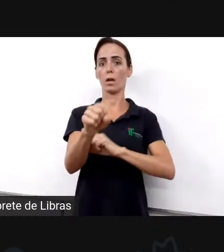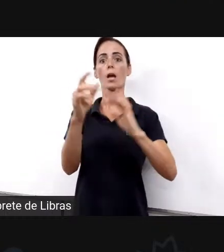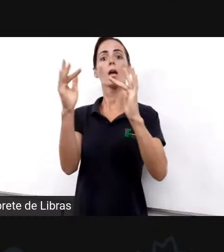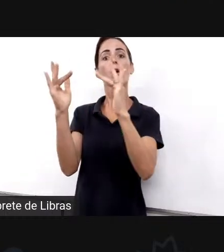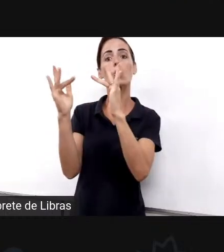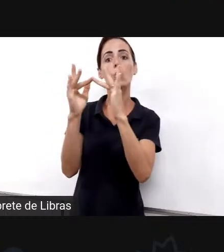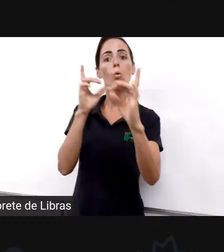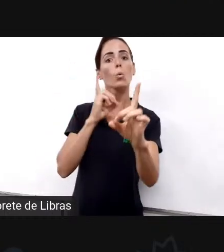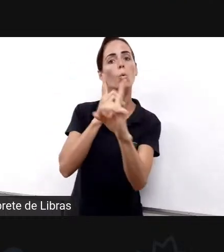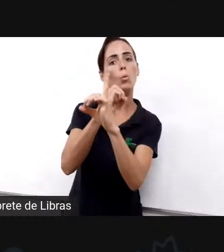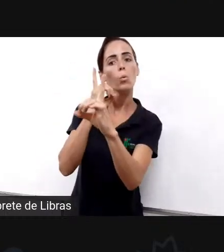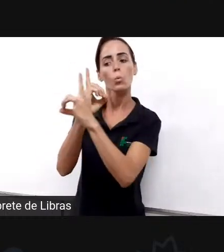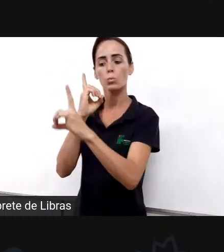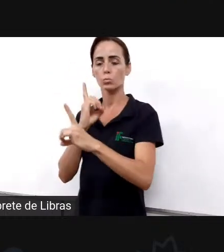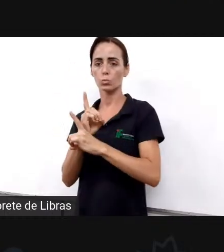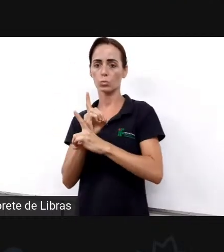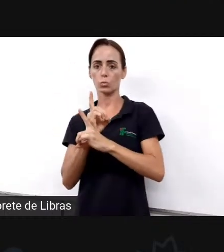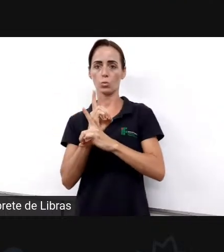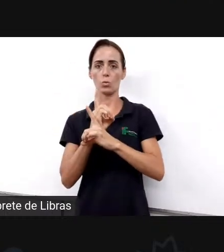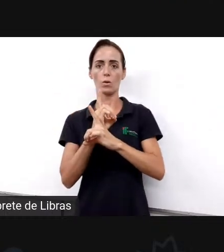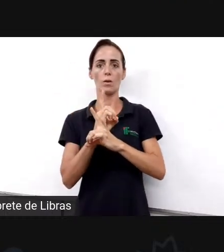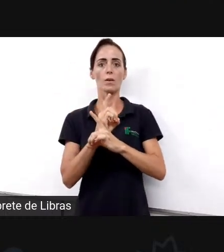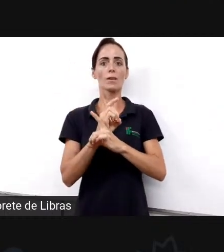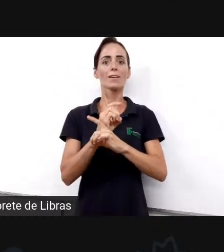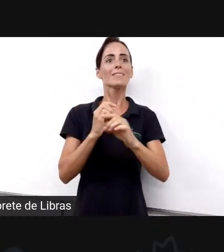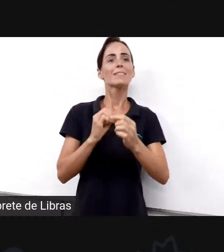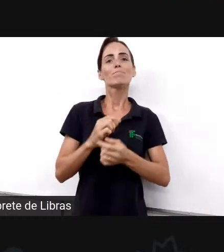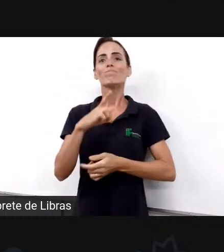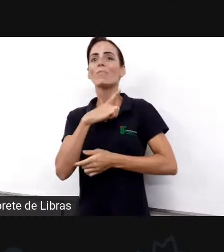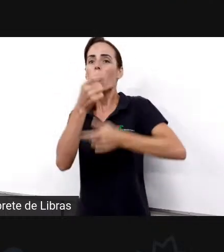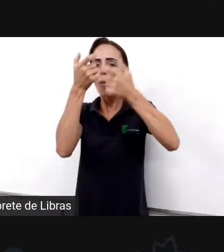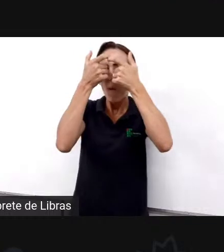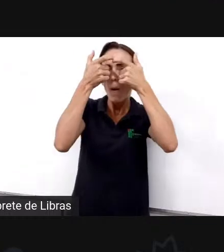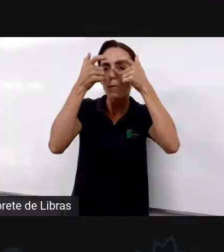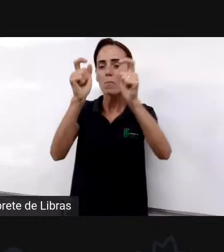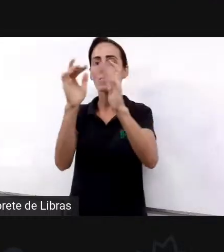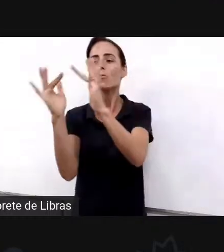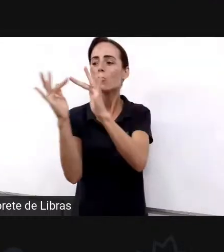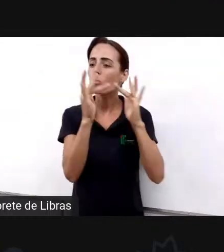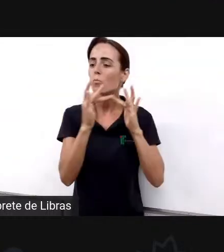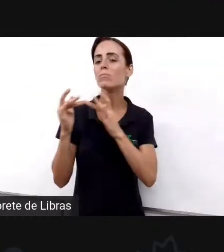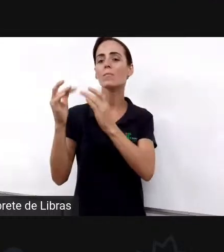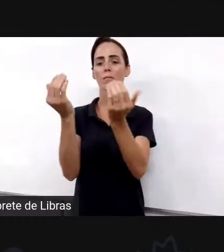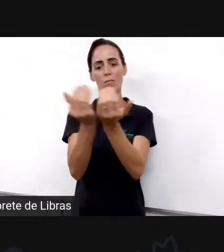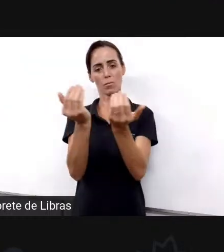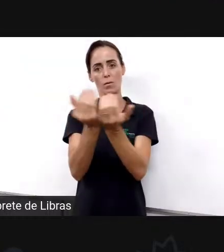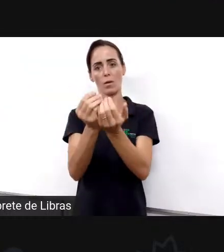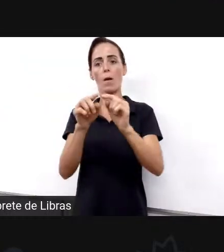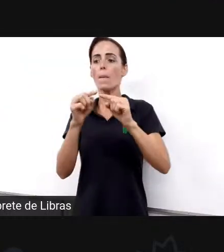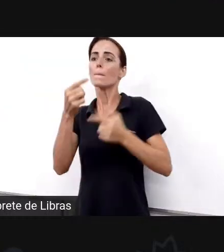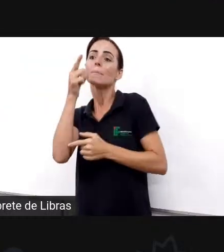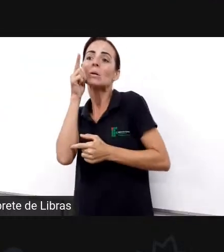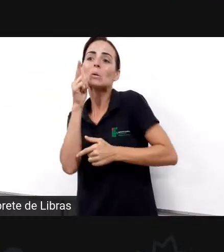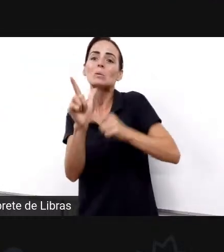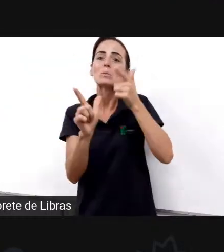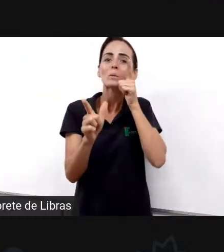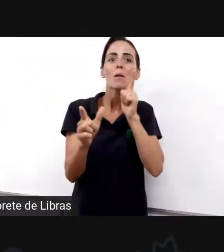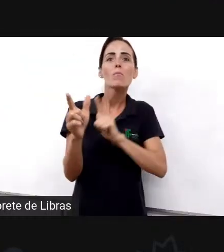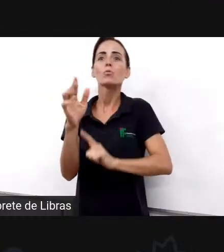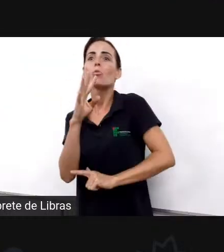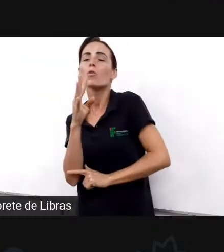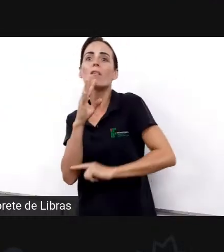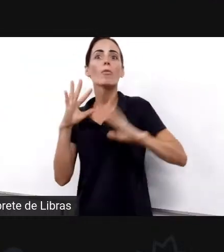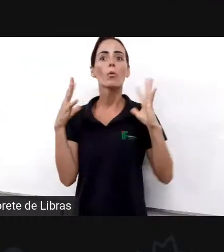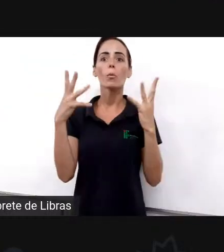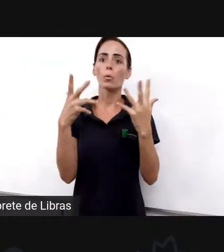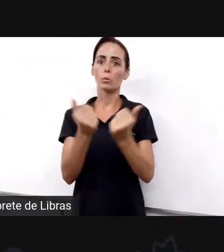adquirir conhecimento e de criar um vínculo com os colegas. Claro que nem todos conseguimos nos conhecer.